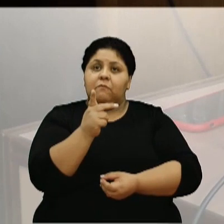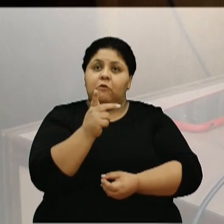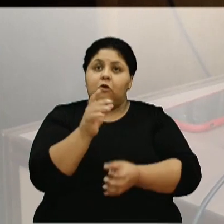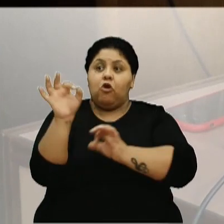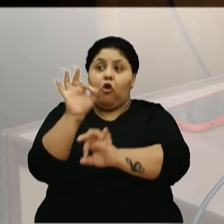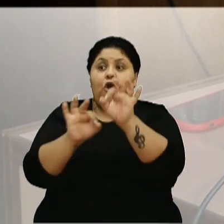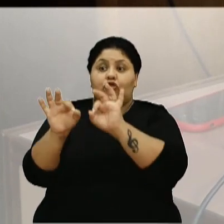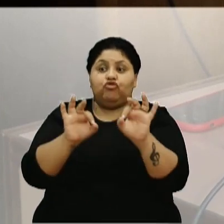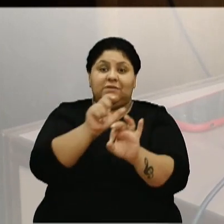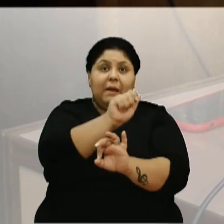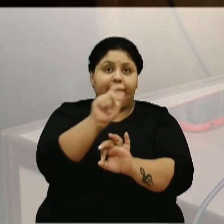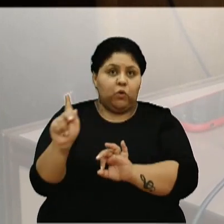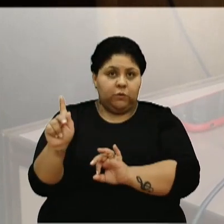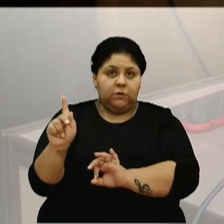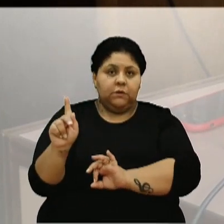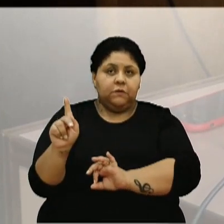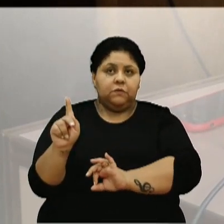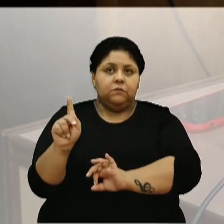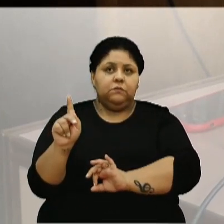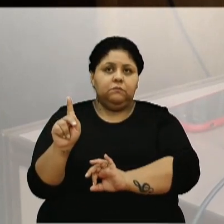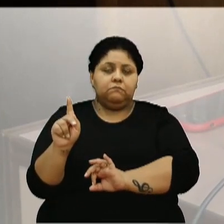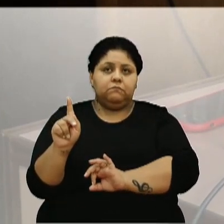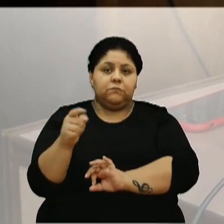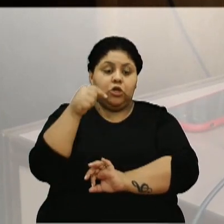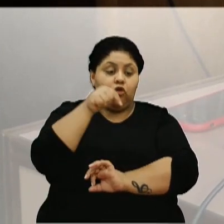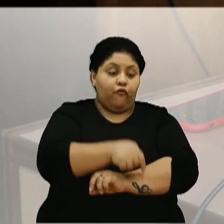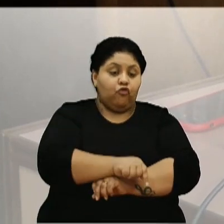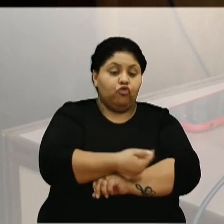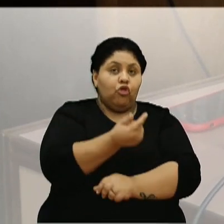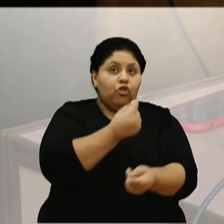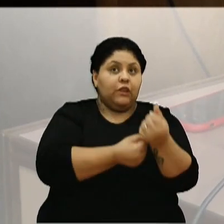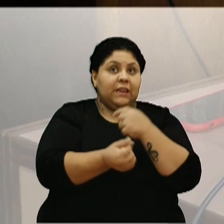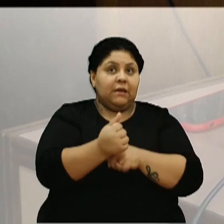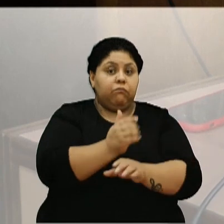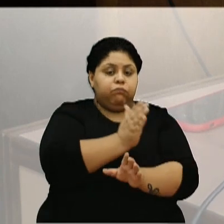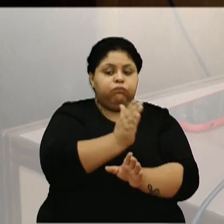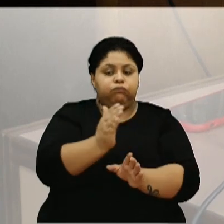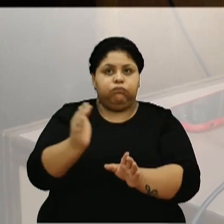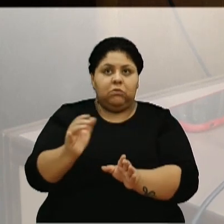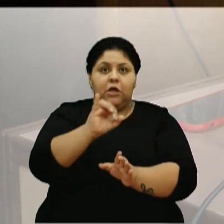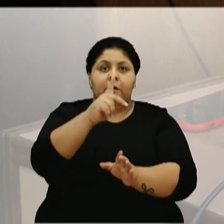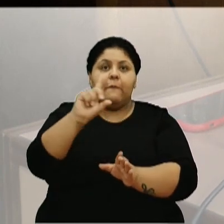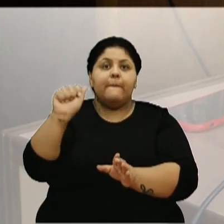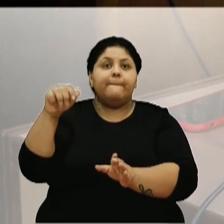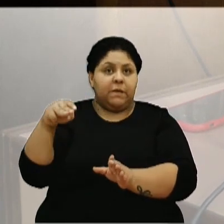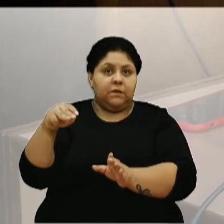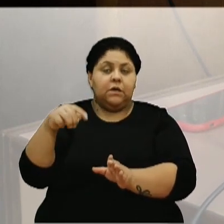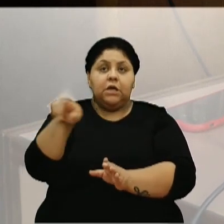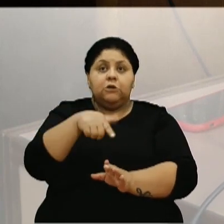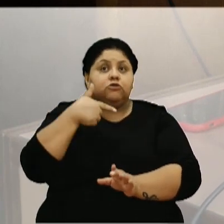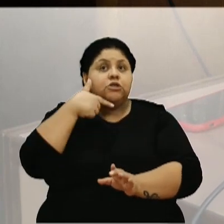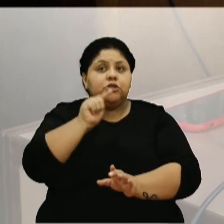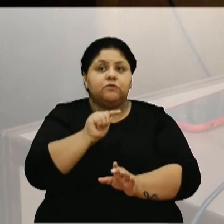da Previdência, tá? E o Fundo de Capitalização e Repartição, via IPAM. Daí a gente conseguiu